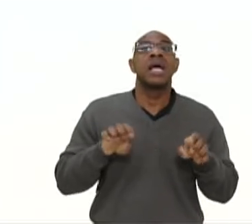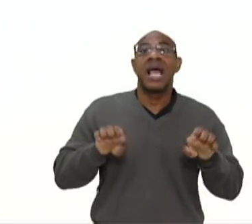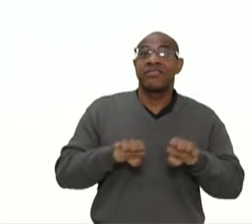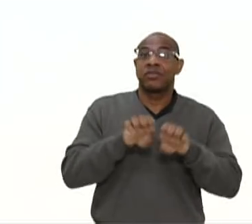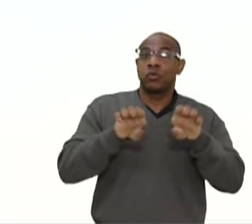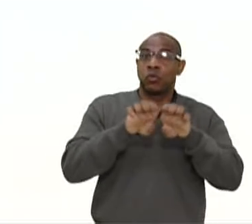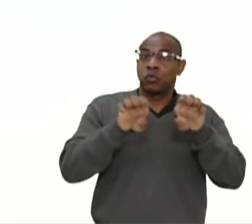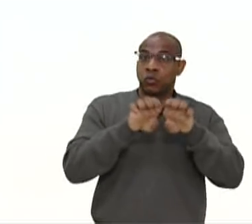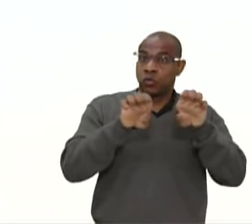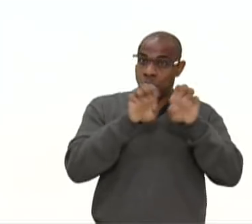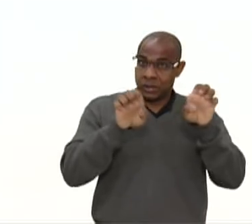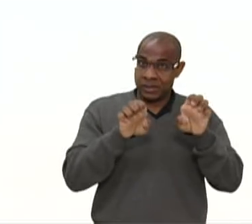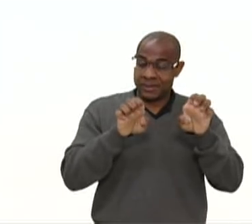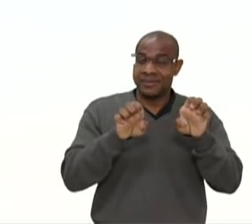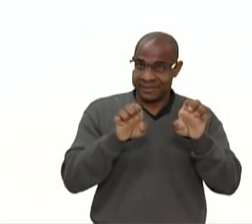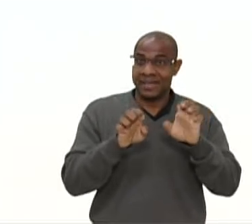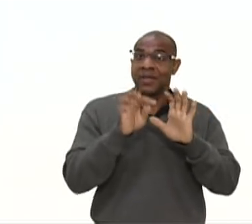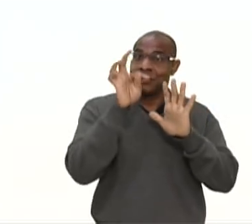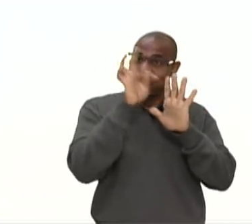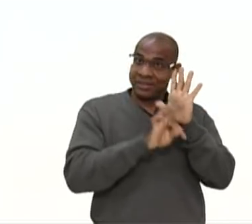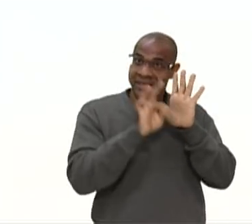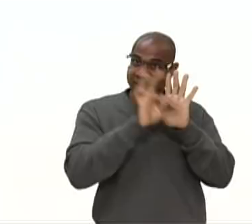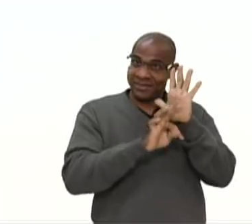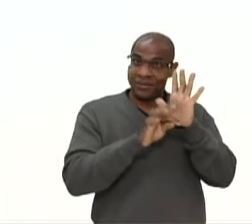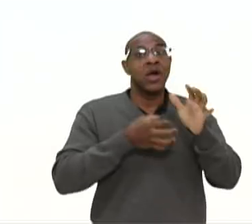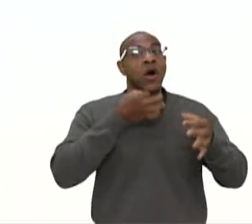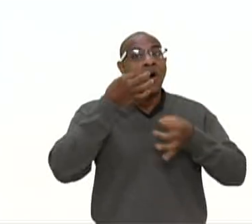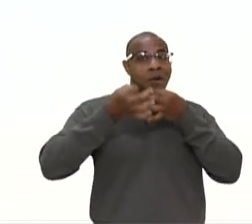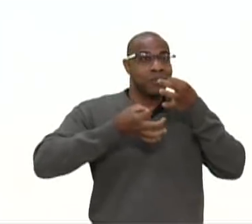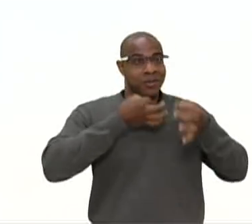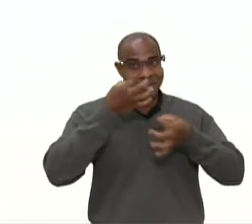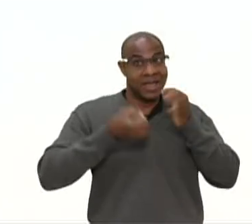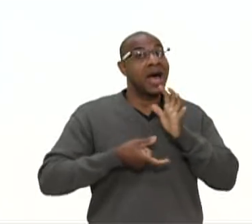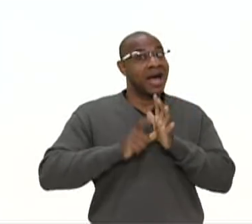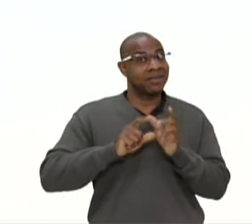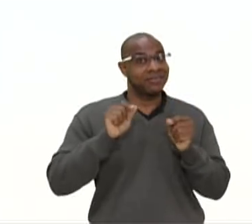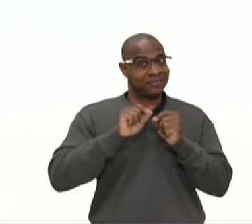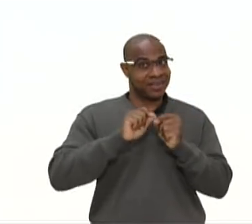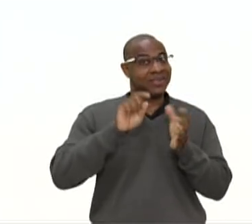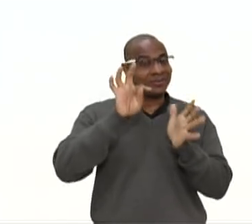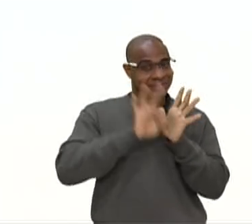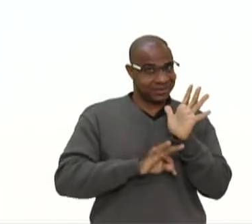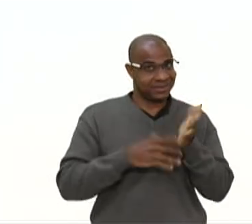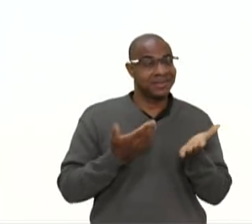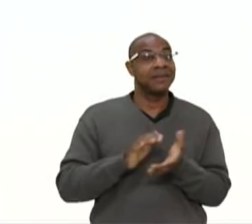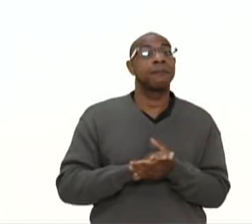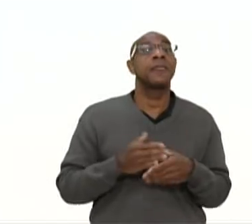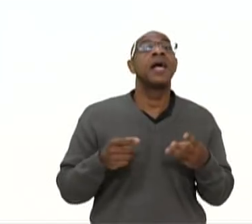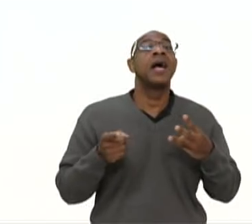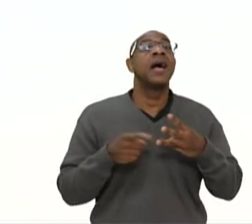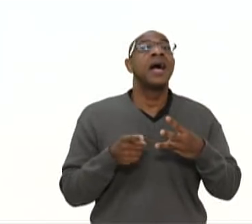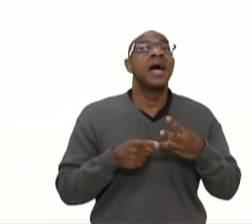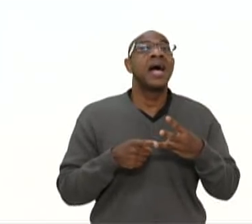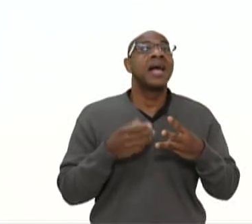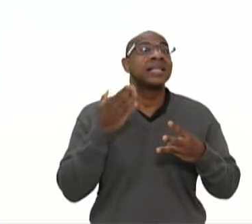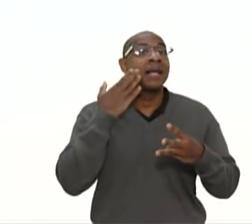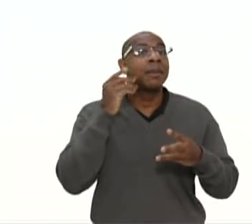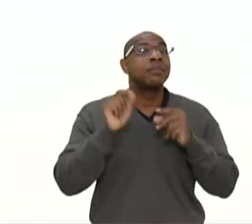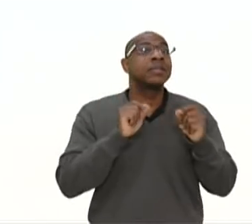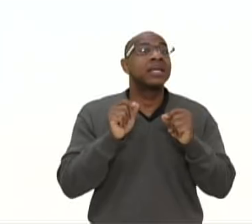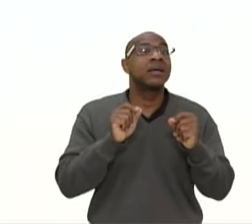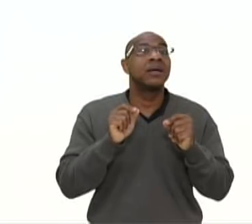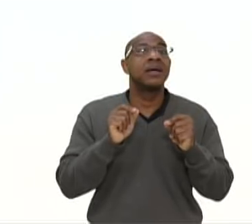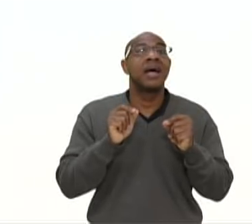do gênero artigo de opinião, primeiramente, claro, né, antes de produzir, e sabendo que esse tipo de texto